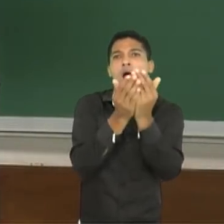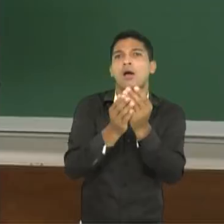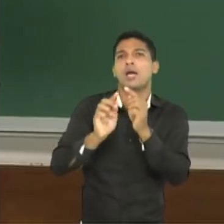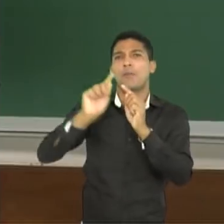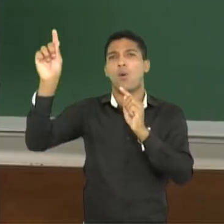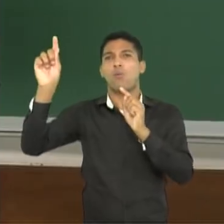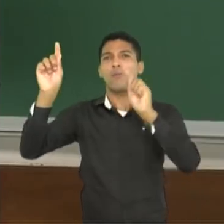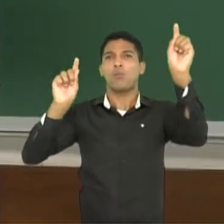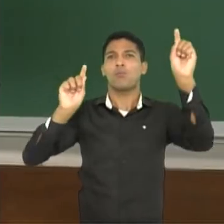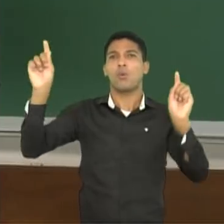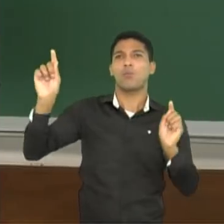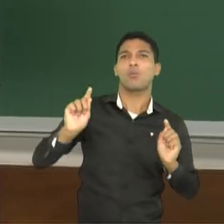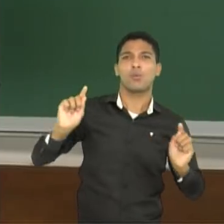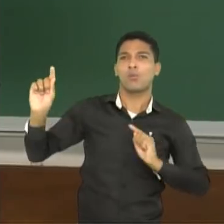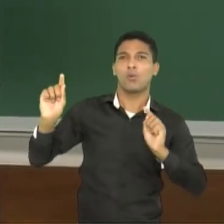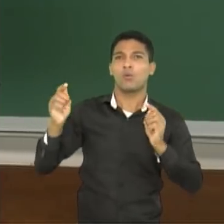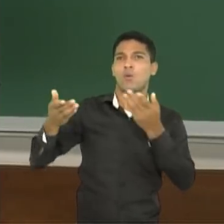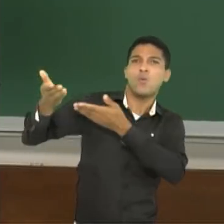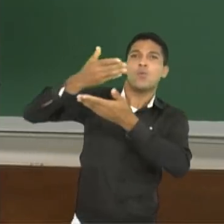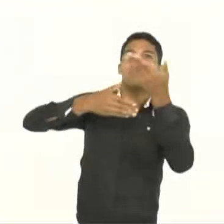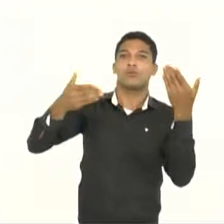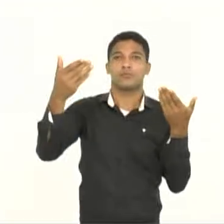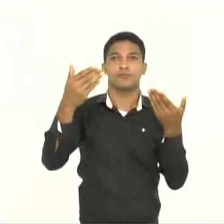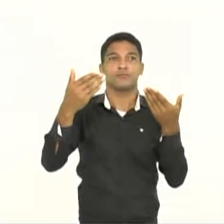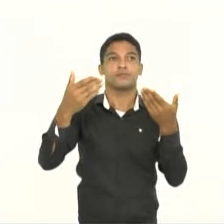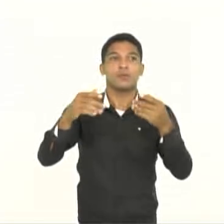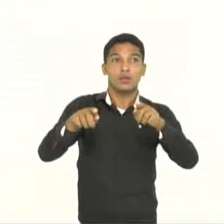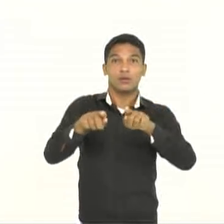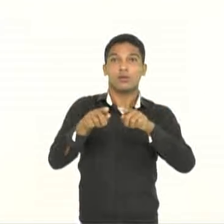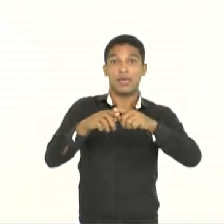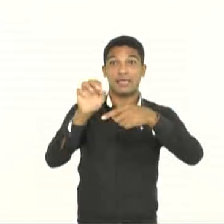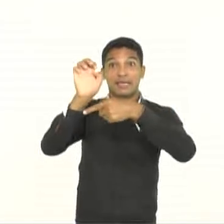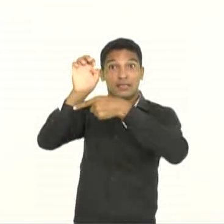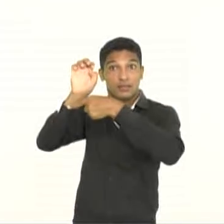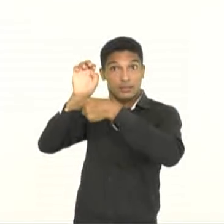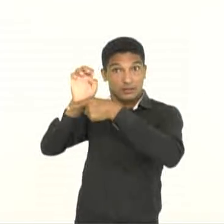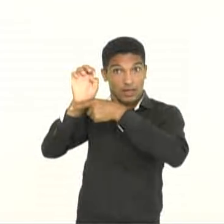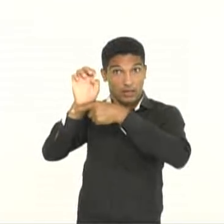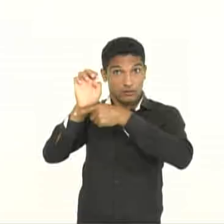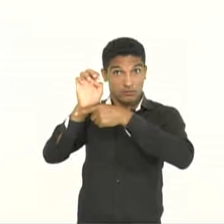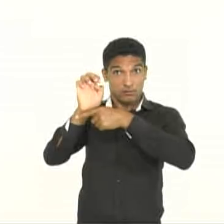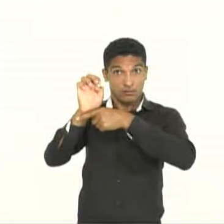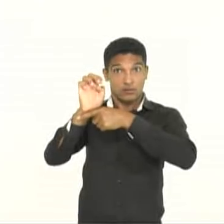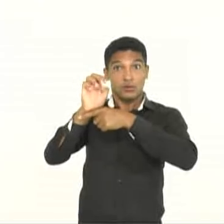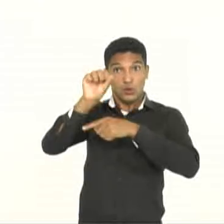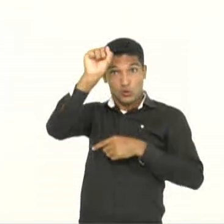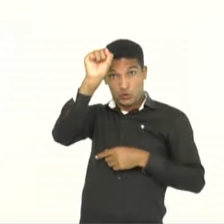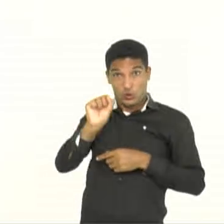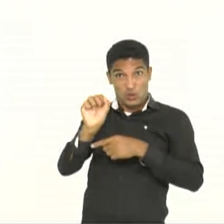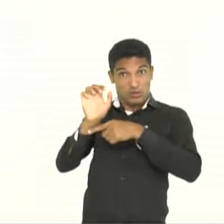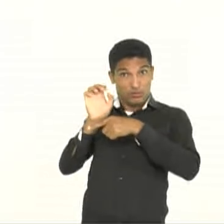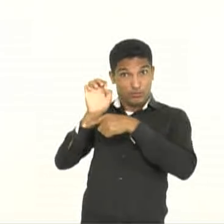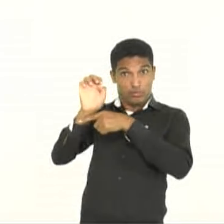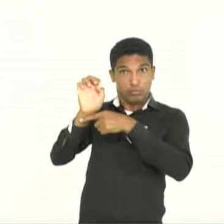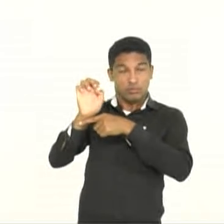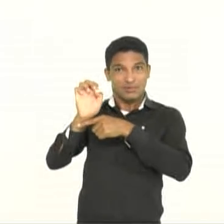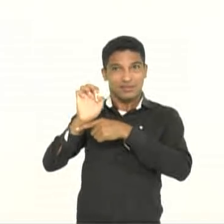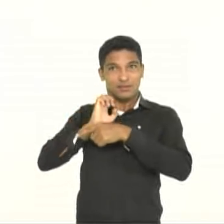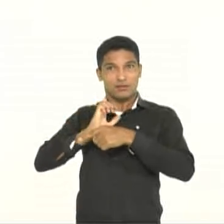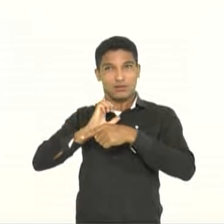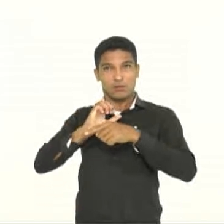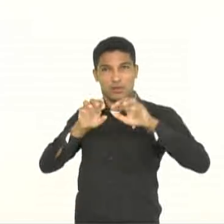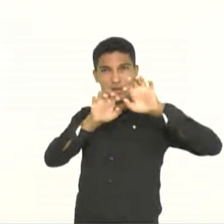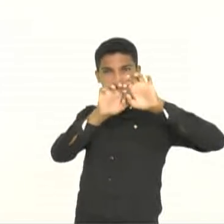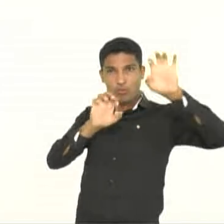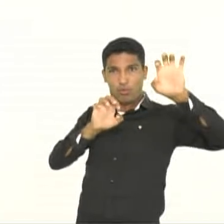ali os portos. Então, bem importante. Divisa com estados e com países vizinhos que fazem parte ali